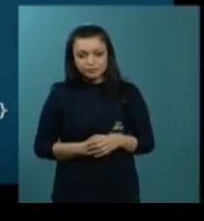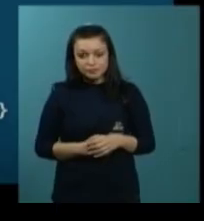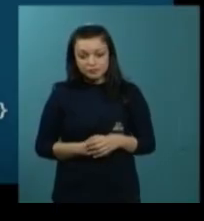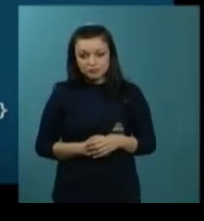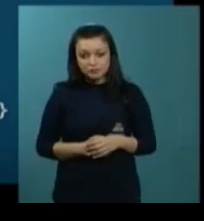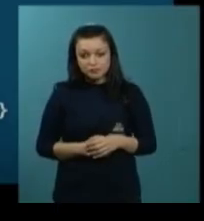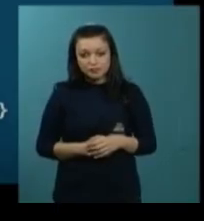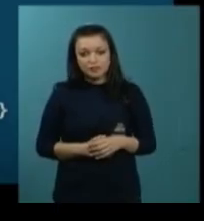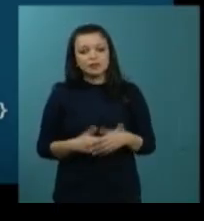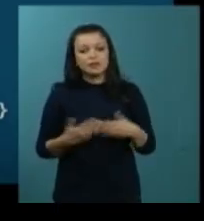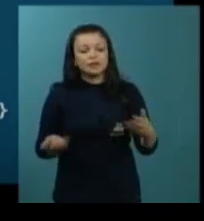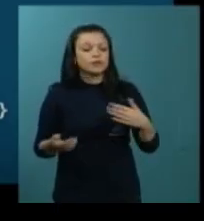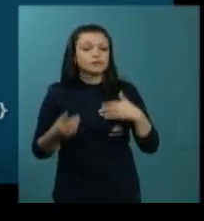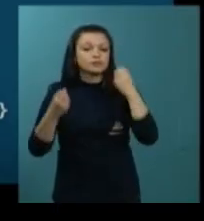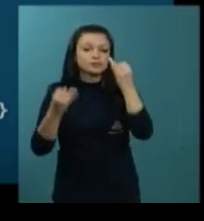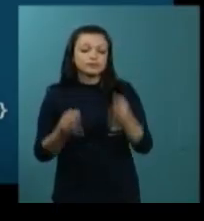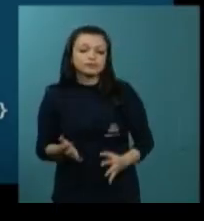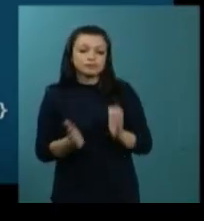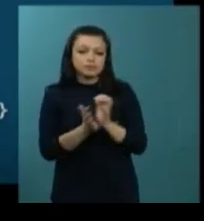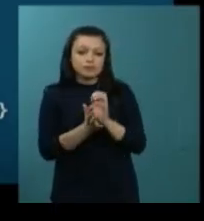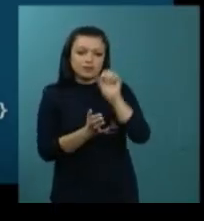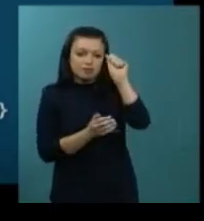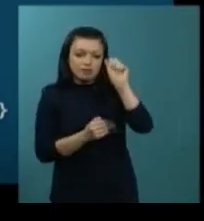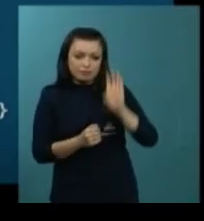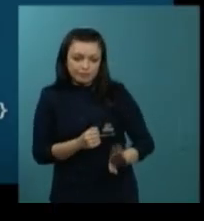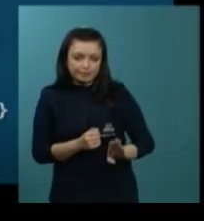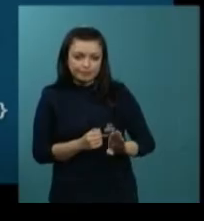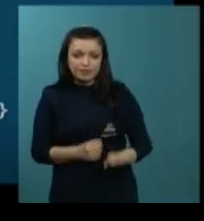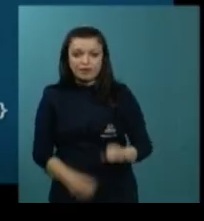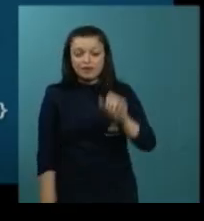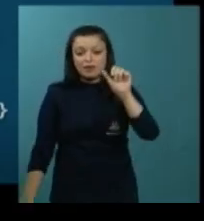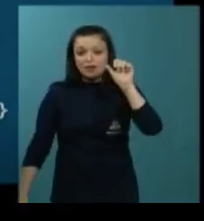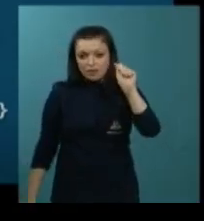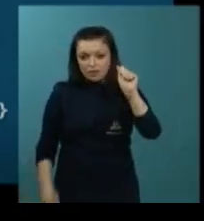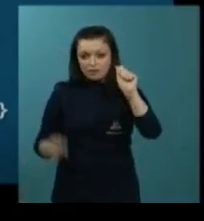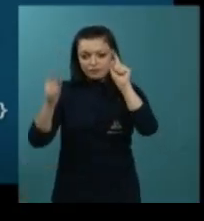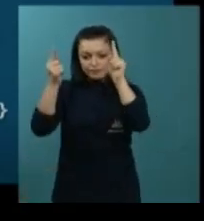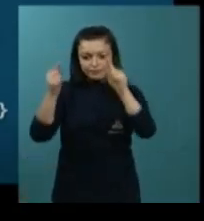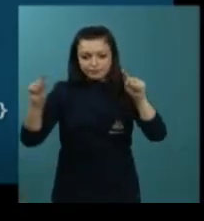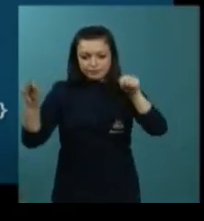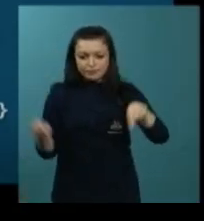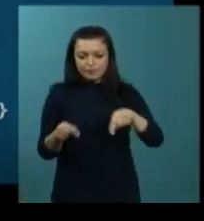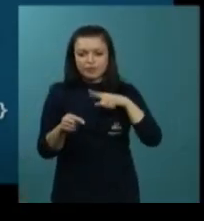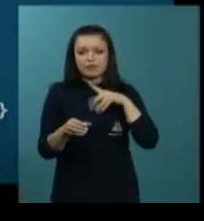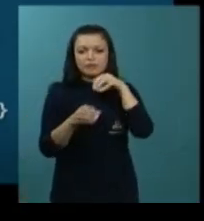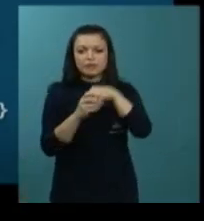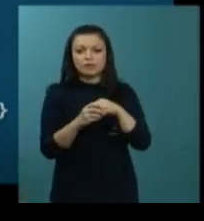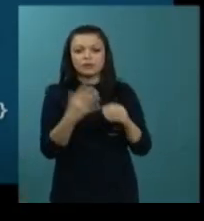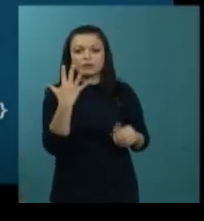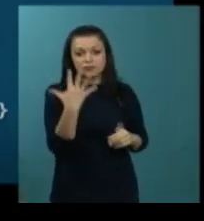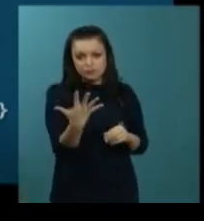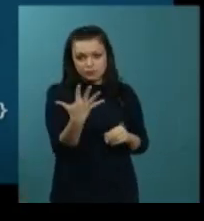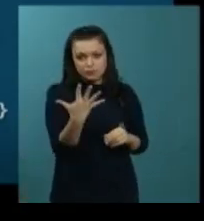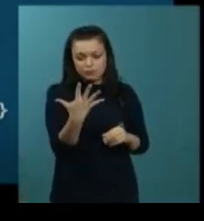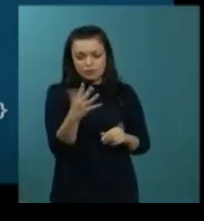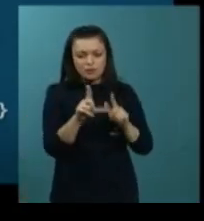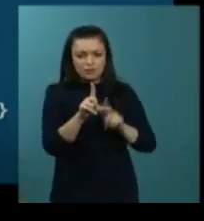Sejam os conjuntos A e B, onde A tem os seguintes 5